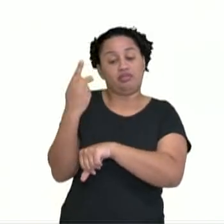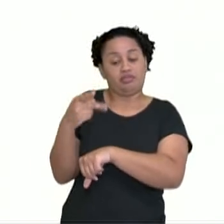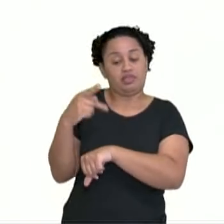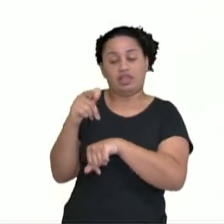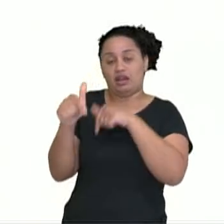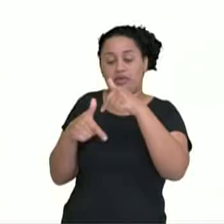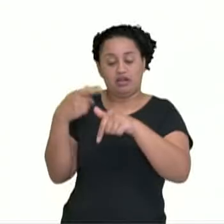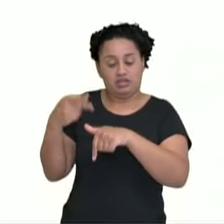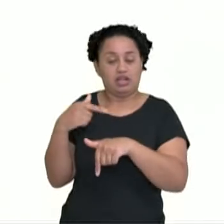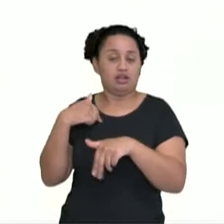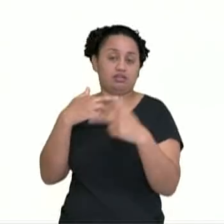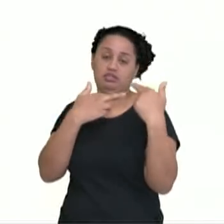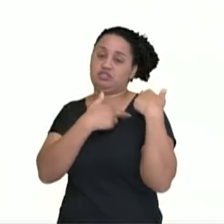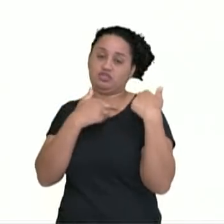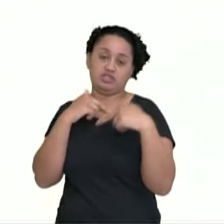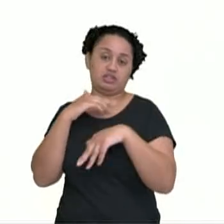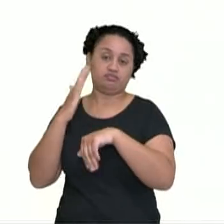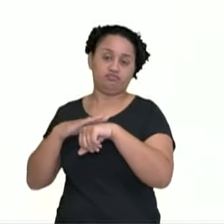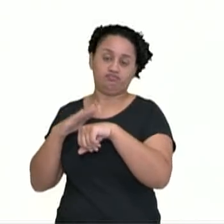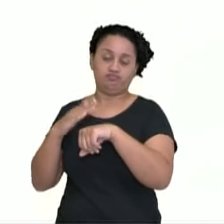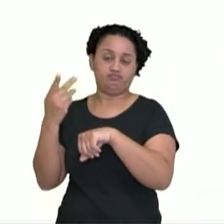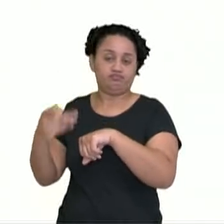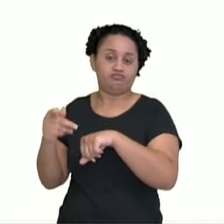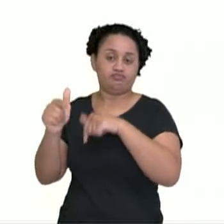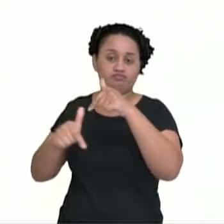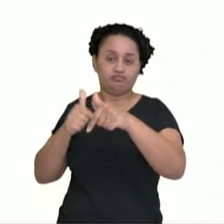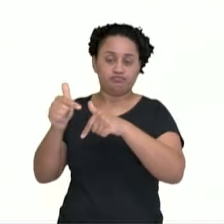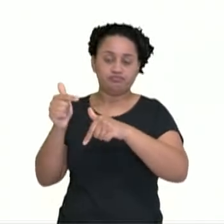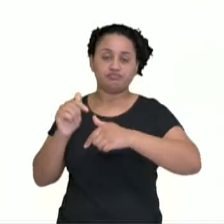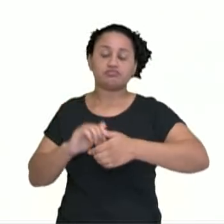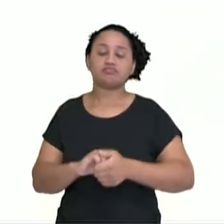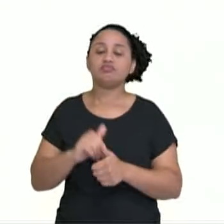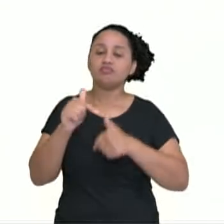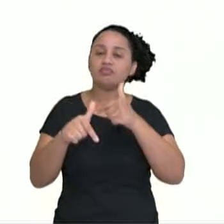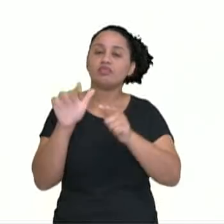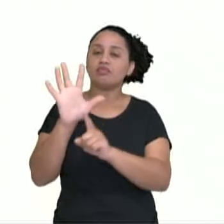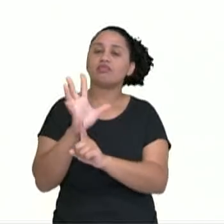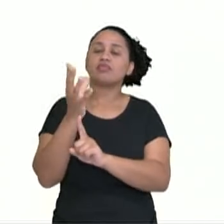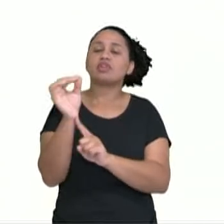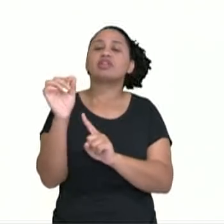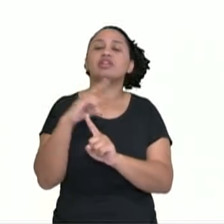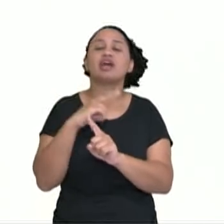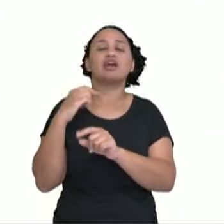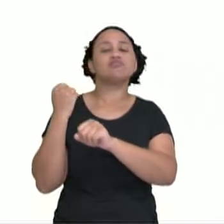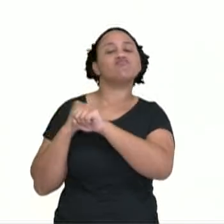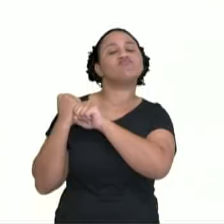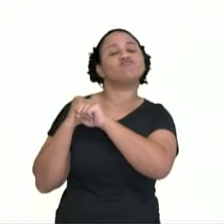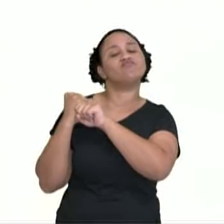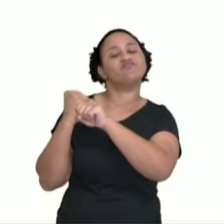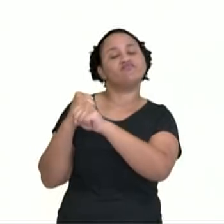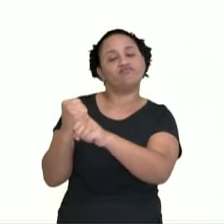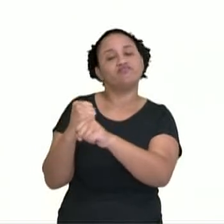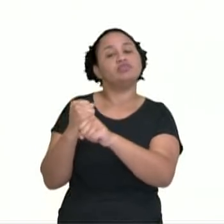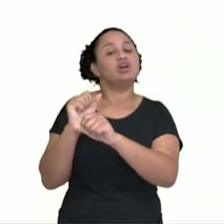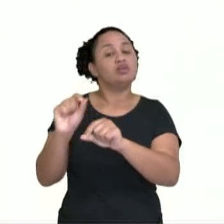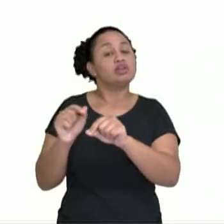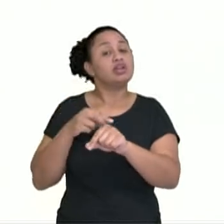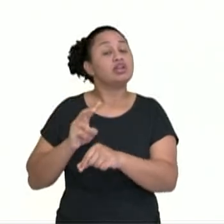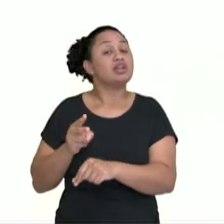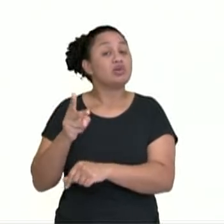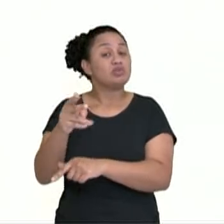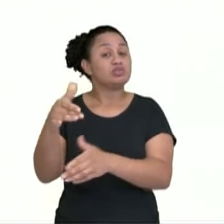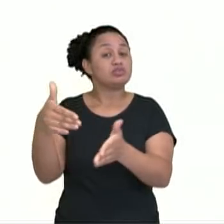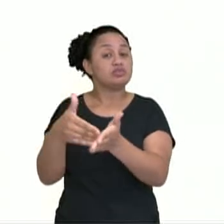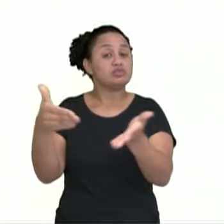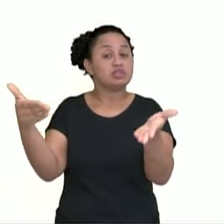seu trabalho, o dono da sua produção. O trabalho artesanal ele existiu durante muito tempo, né, e ele permanece